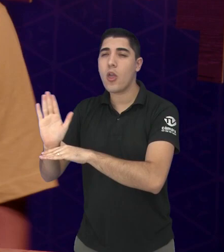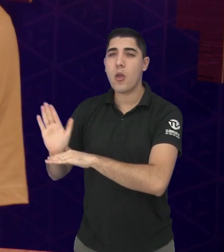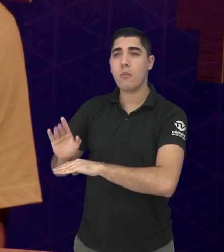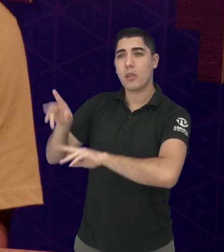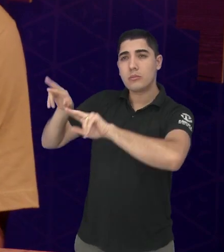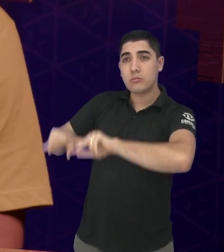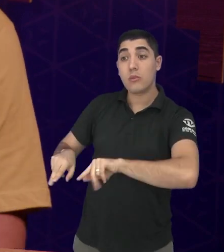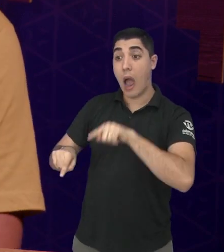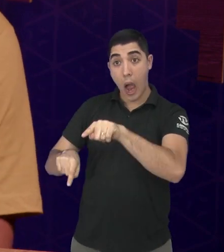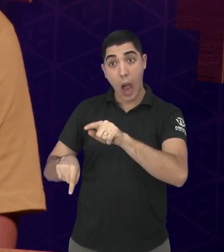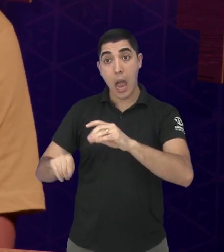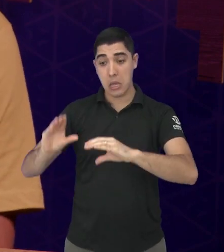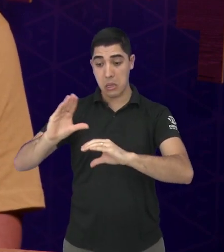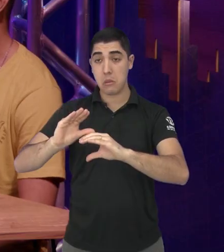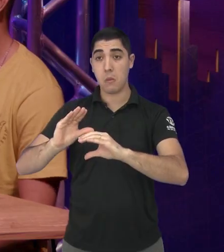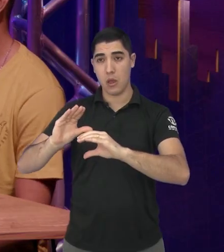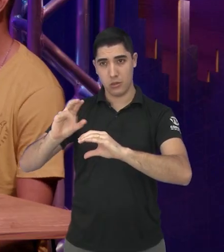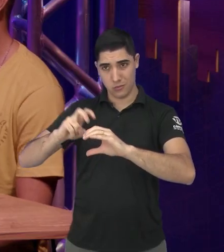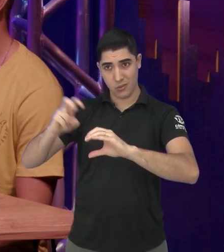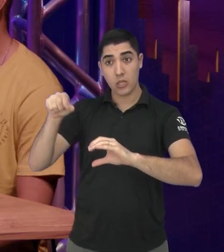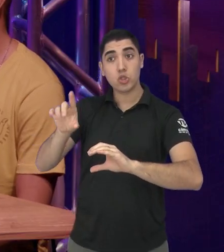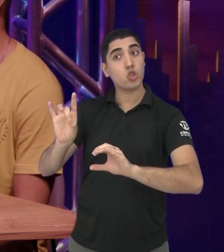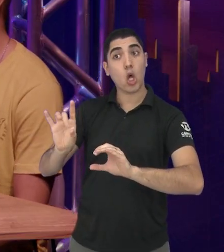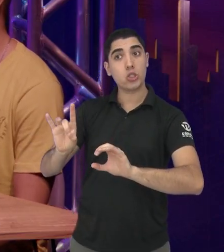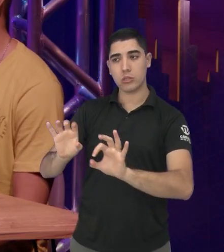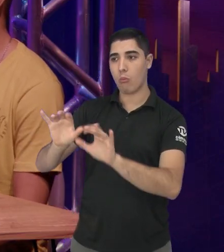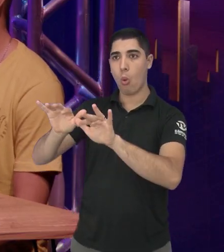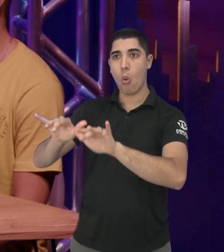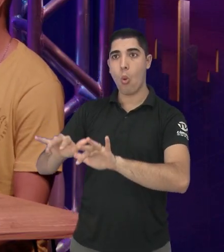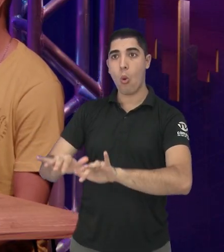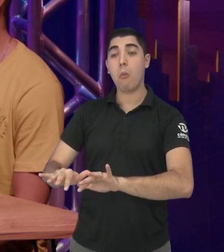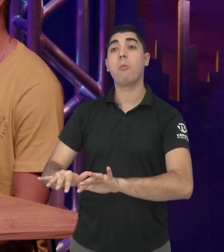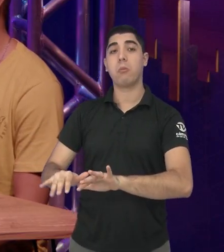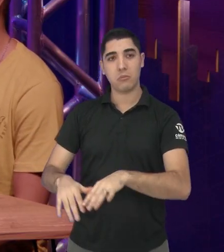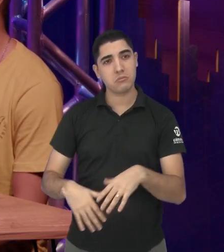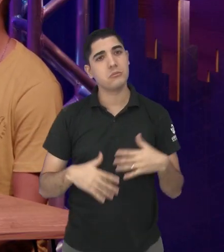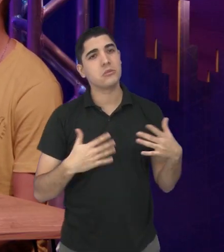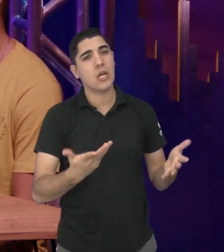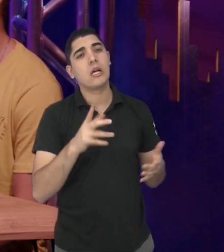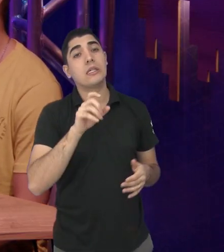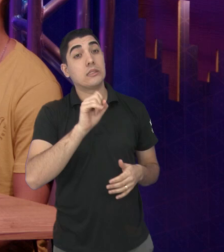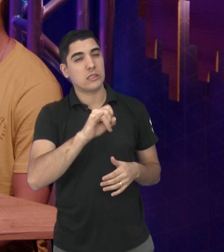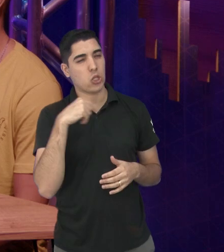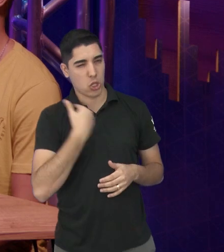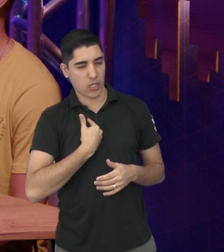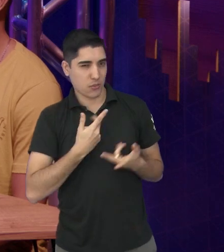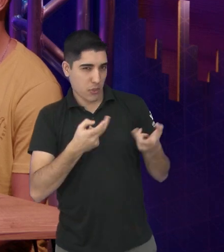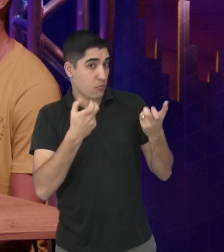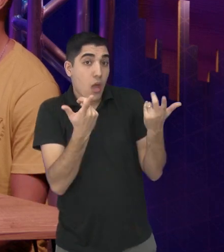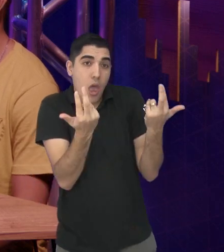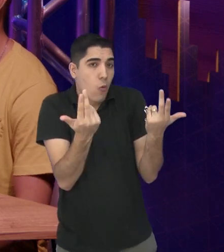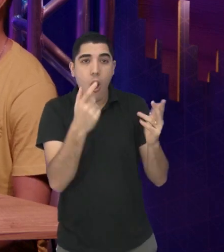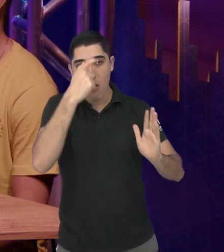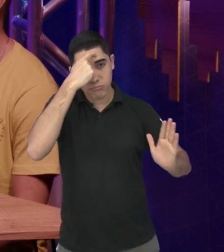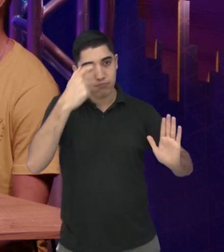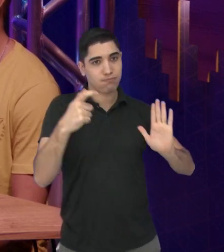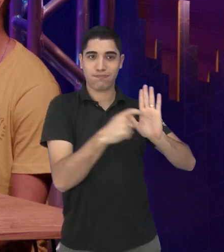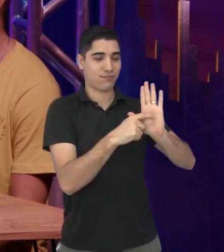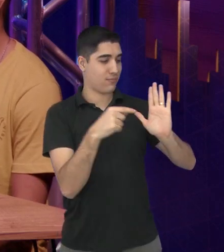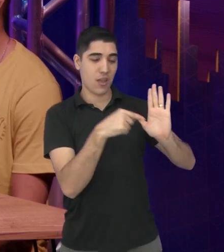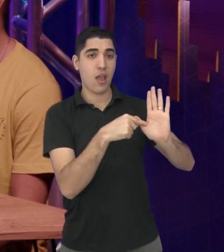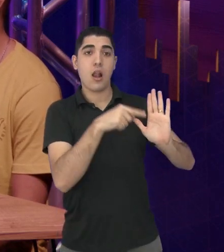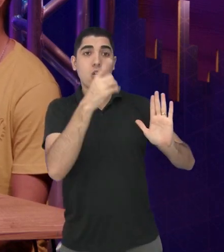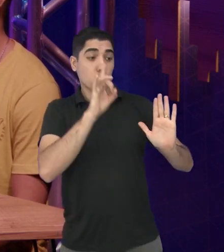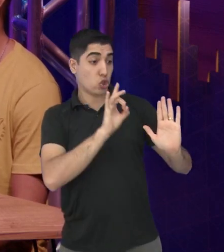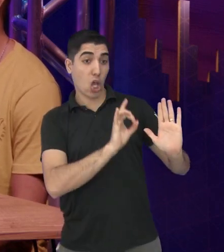exemplo. E ele escreveu, cara. Exato. E se a gente for parar para pegar, teoricamente, é isso que a inteligência artificial faz, né? Ela